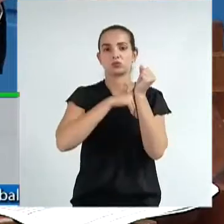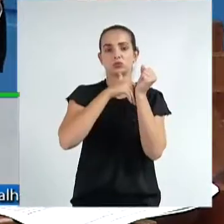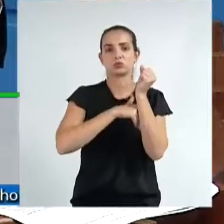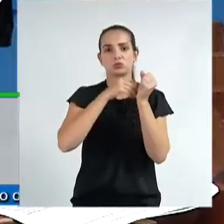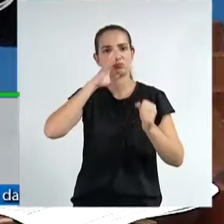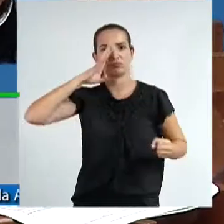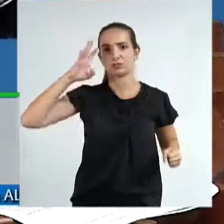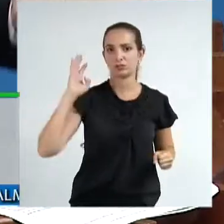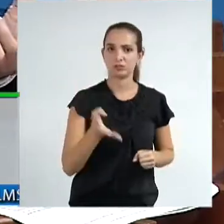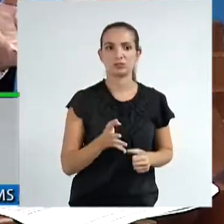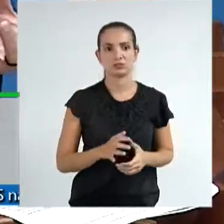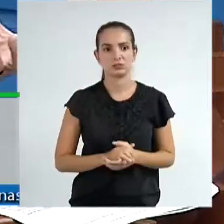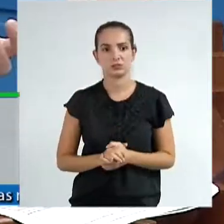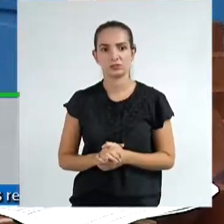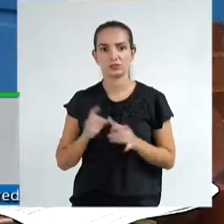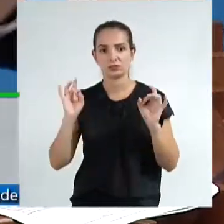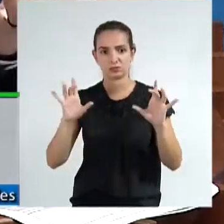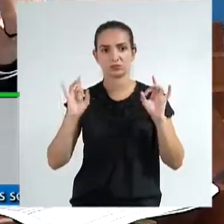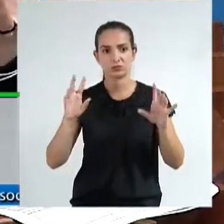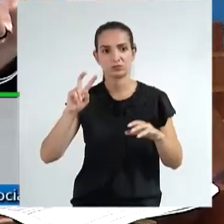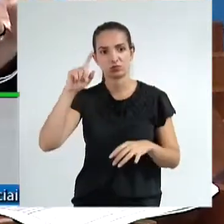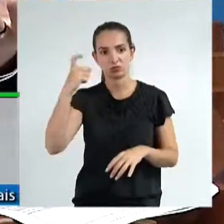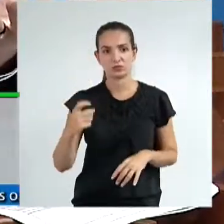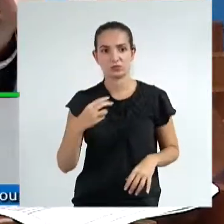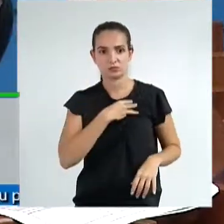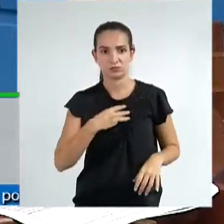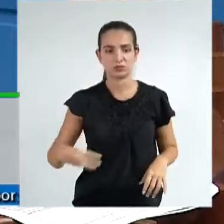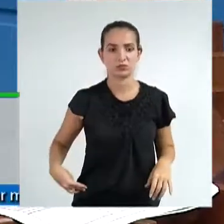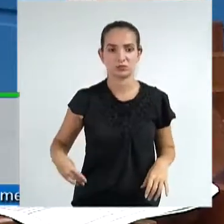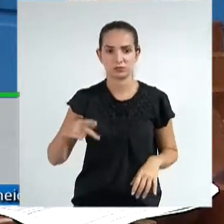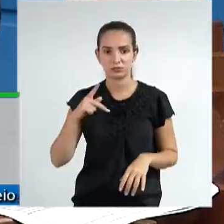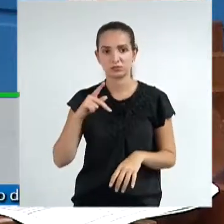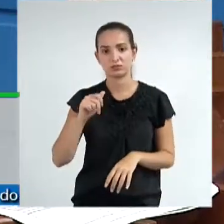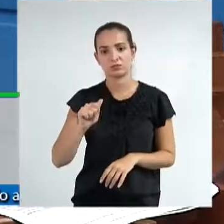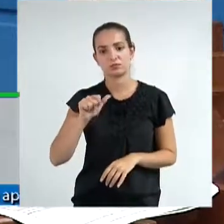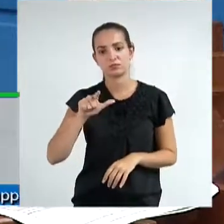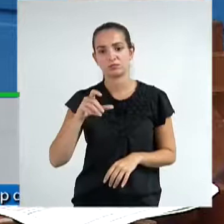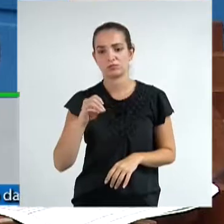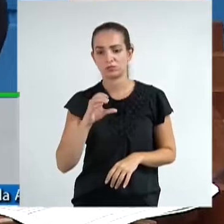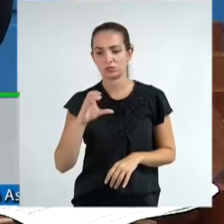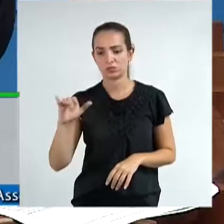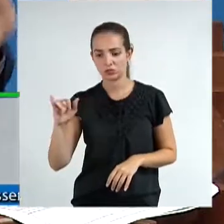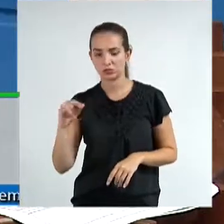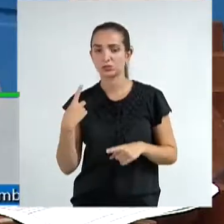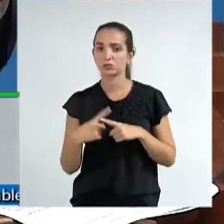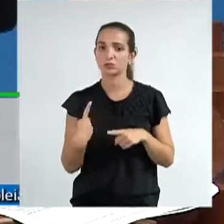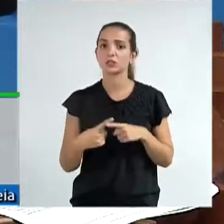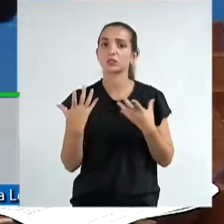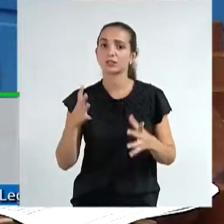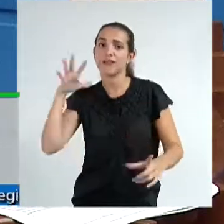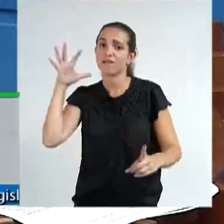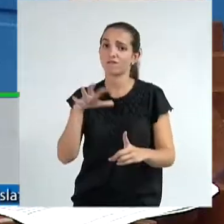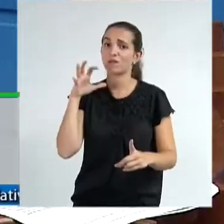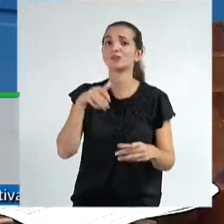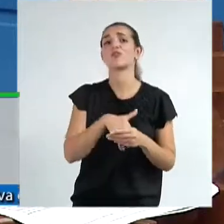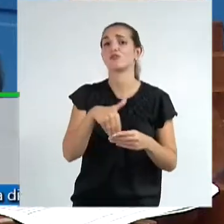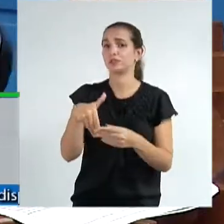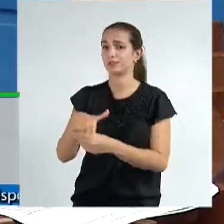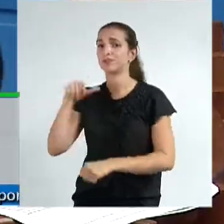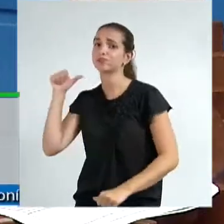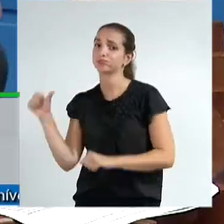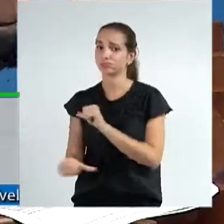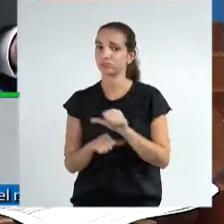delação premiada do ex-ministro Palocci, justamente para influenciar no resultado da